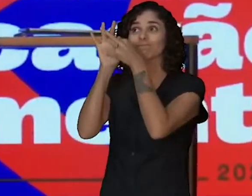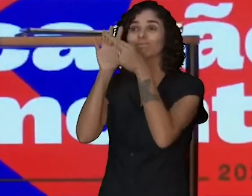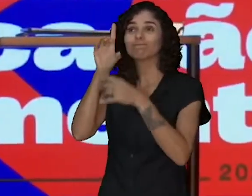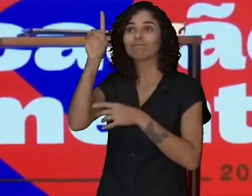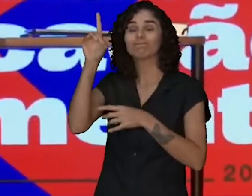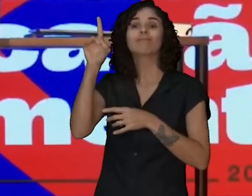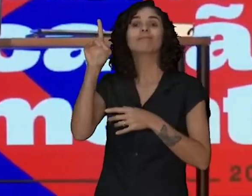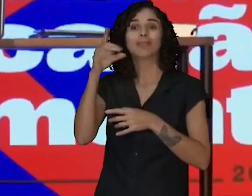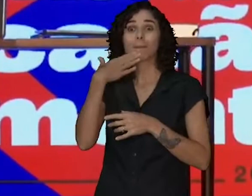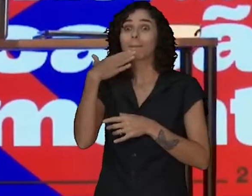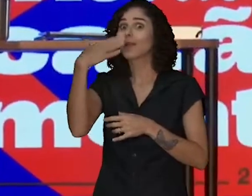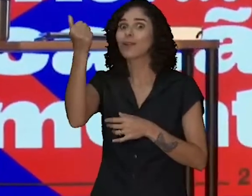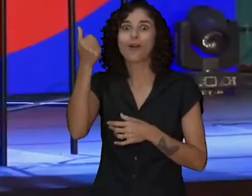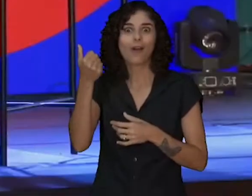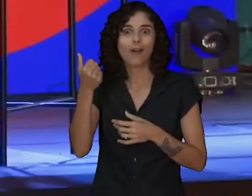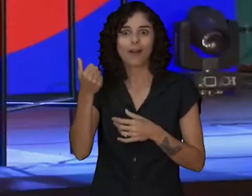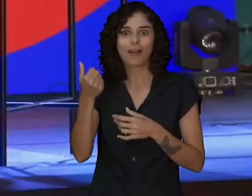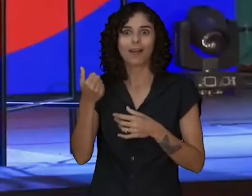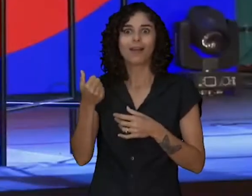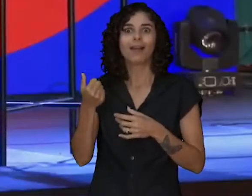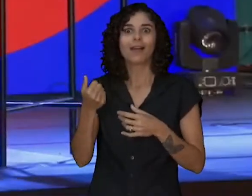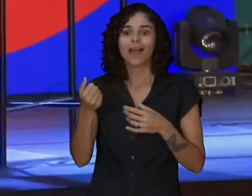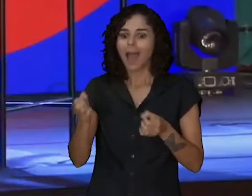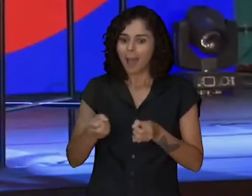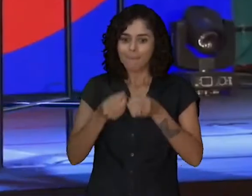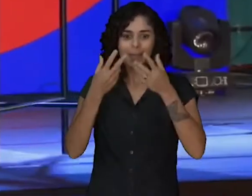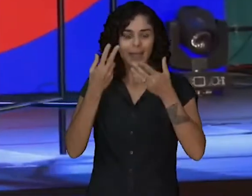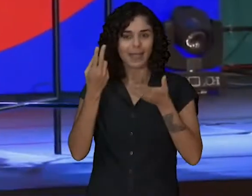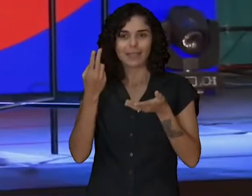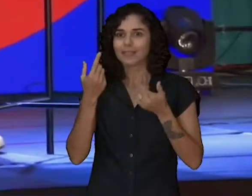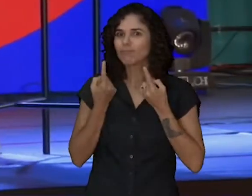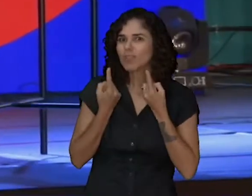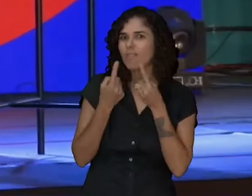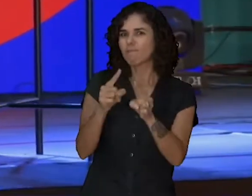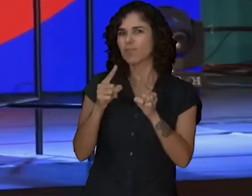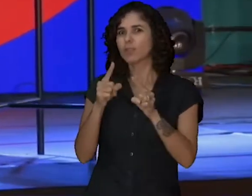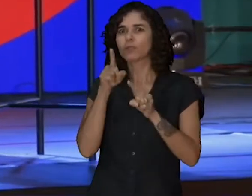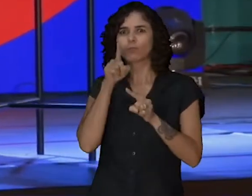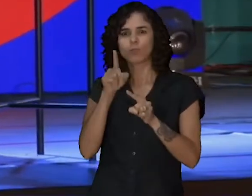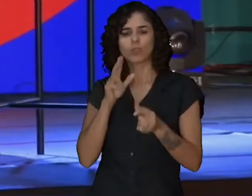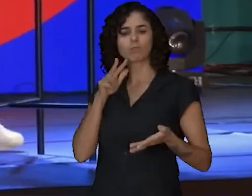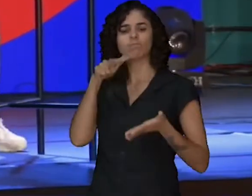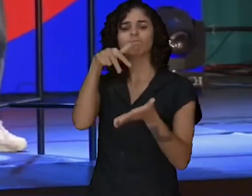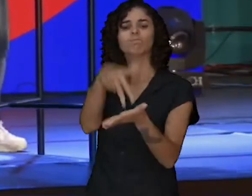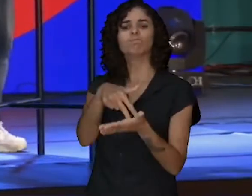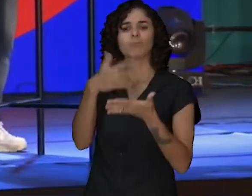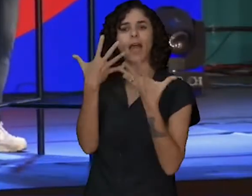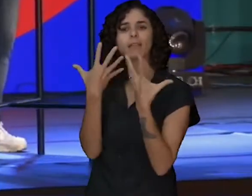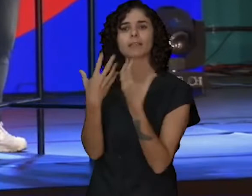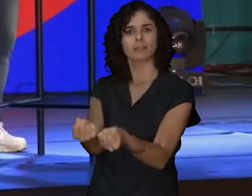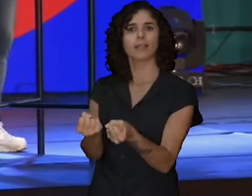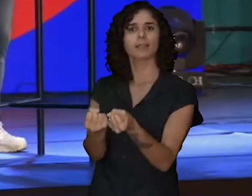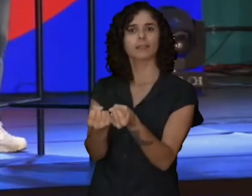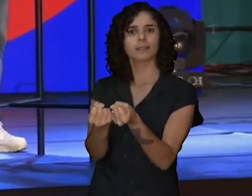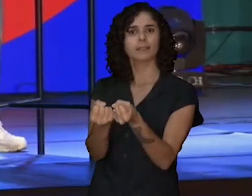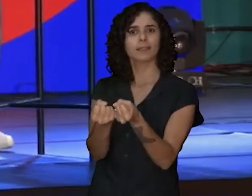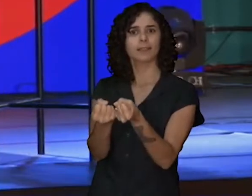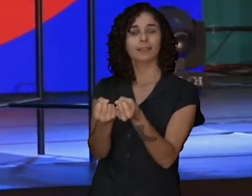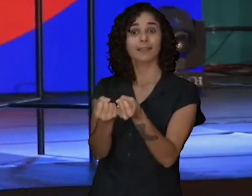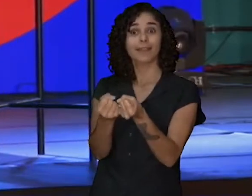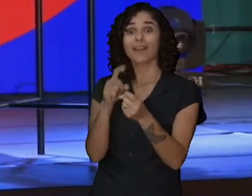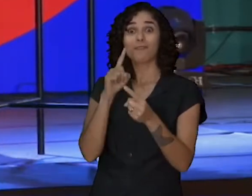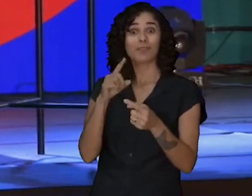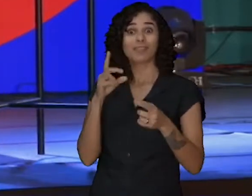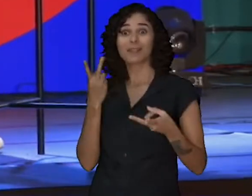desafios. Então você assume os novos desafios e você aceita os desafios do Senhor. E você não se prende ao passado,